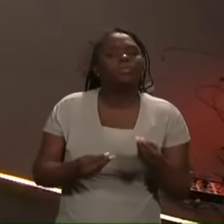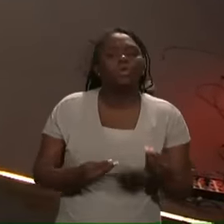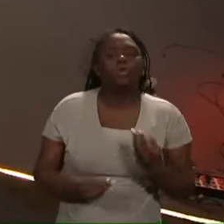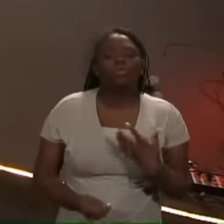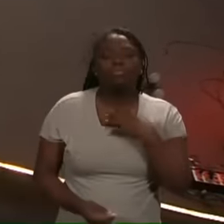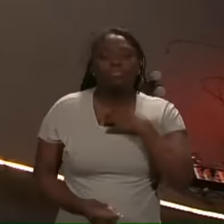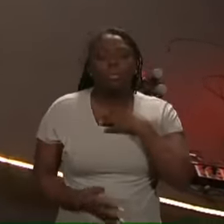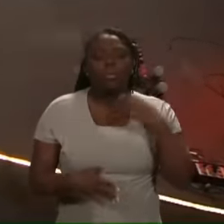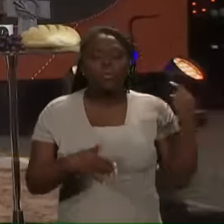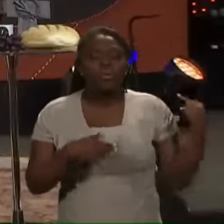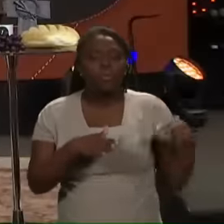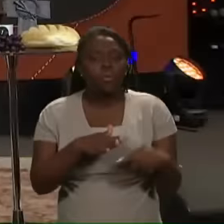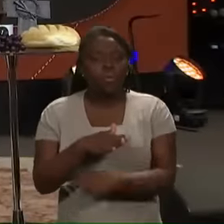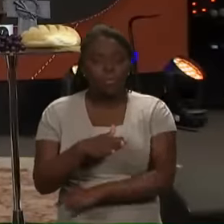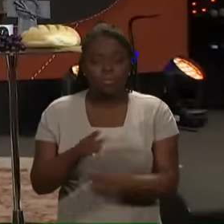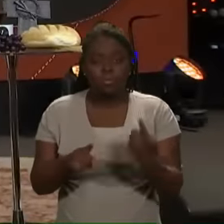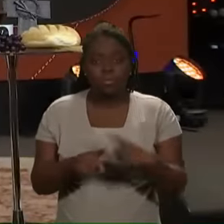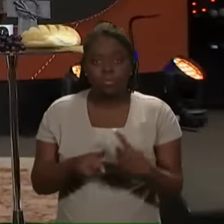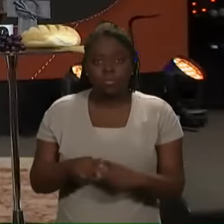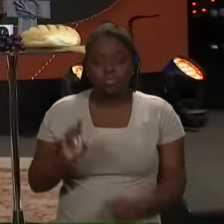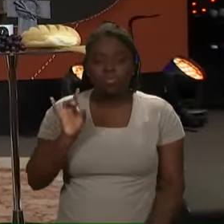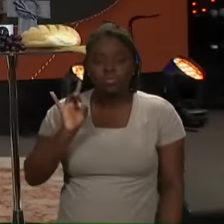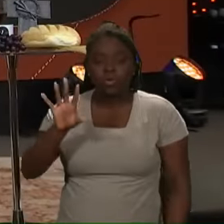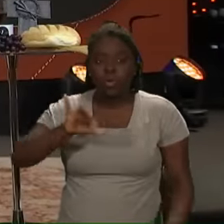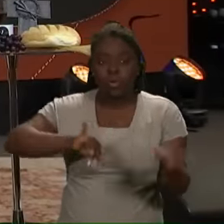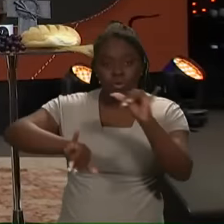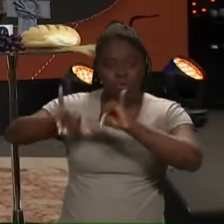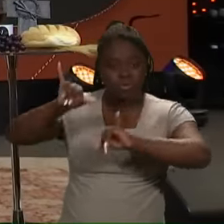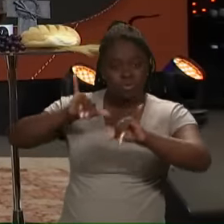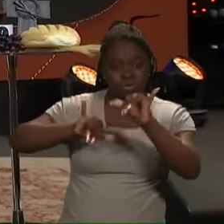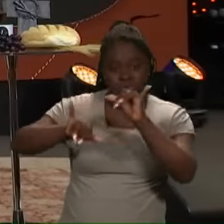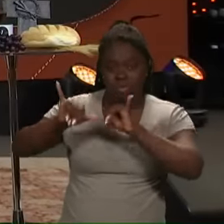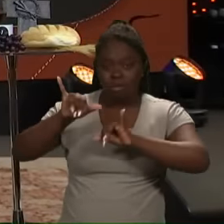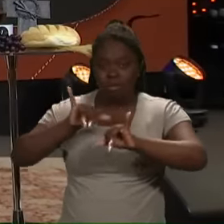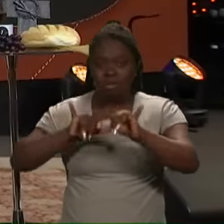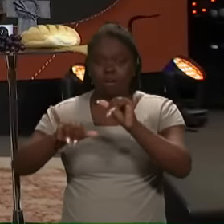intensa. Porque só unção é